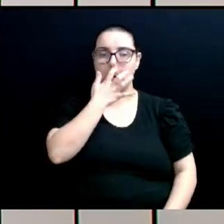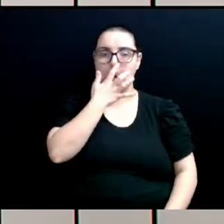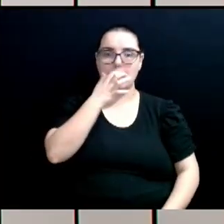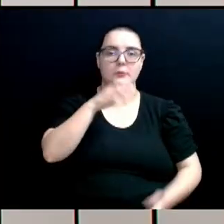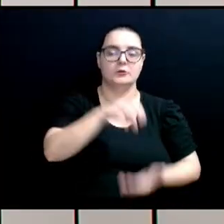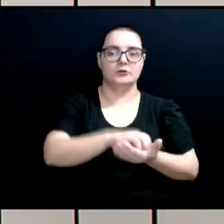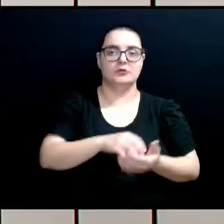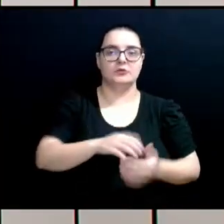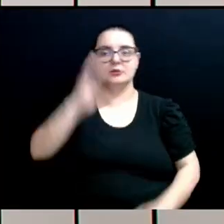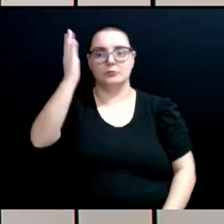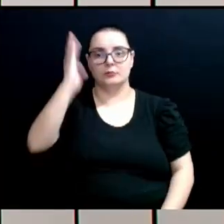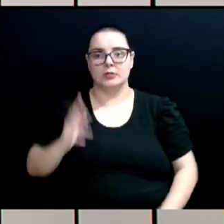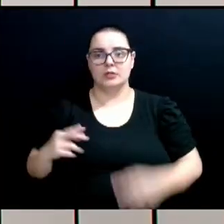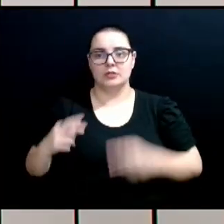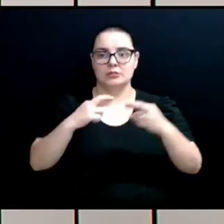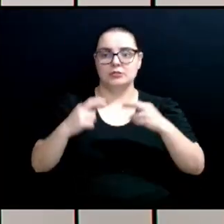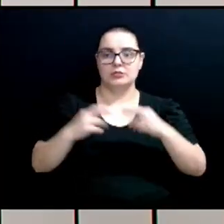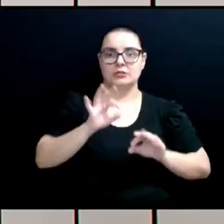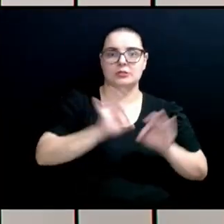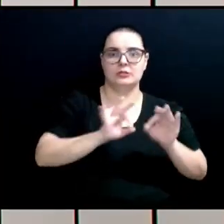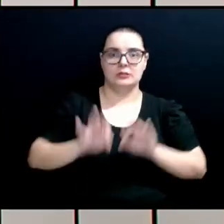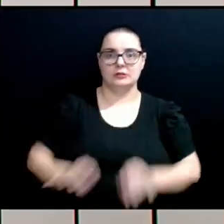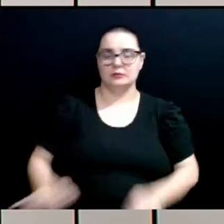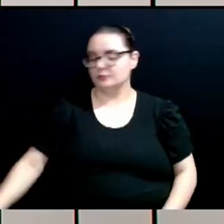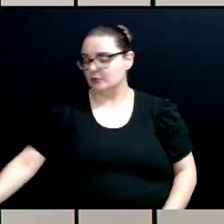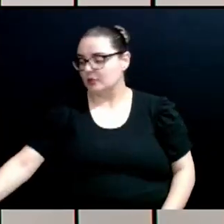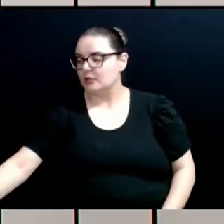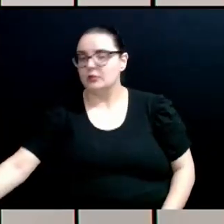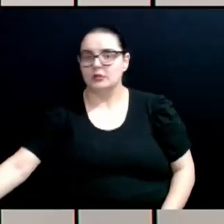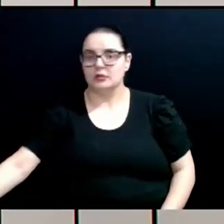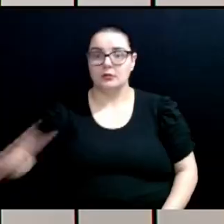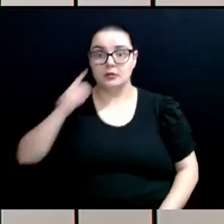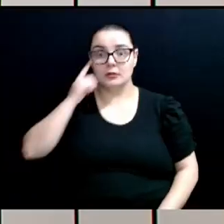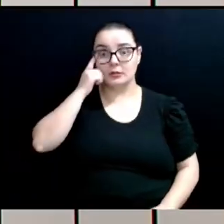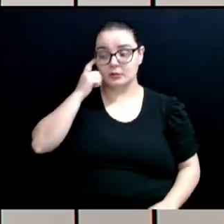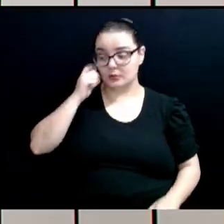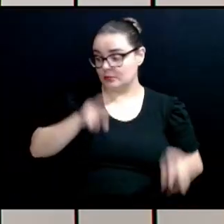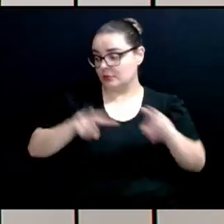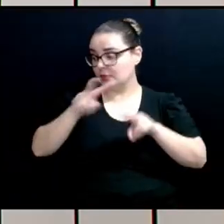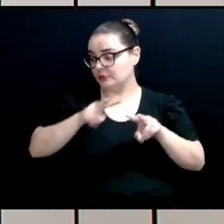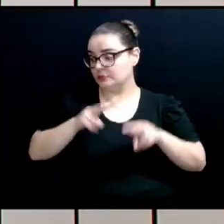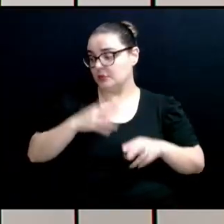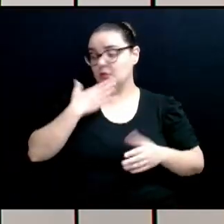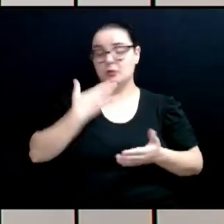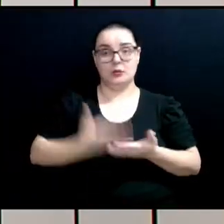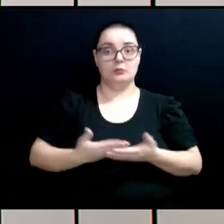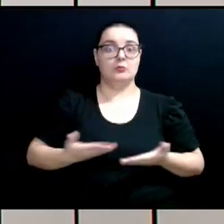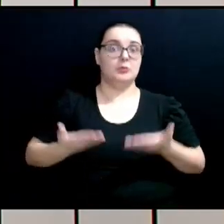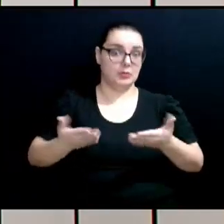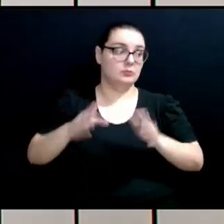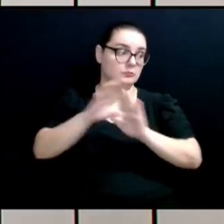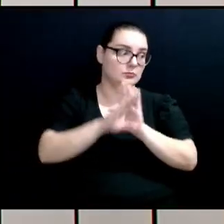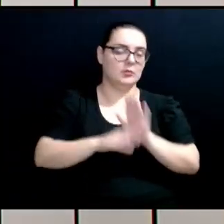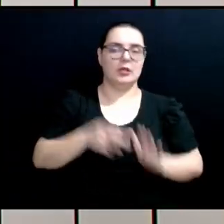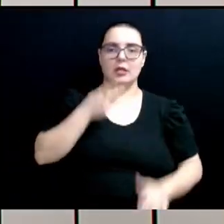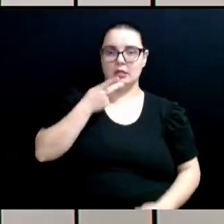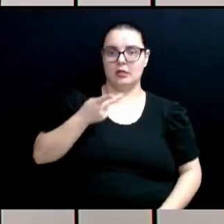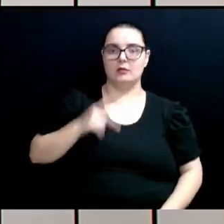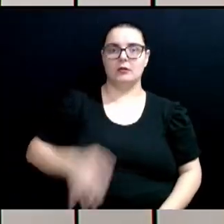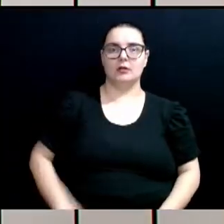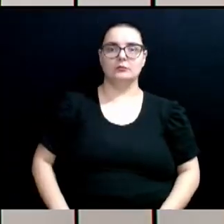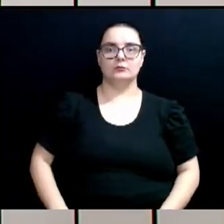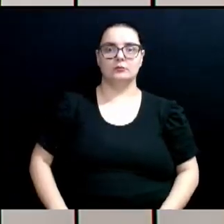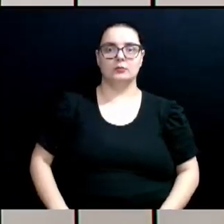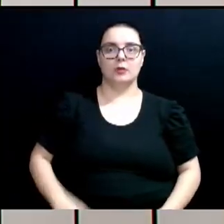Análise e Planejamento, e que na minha visão é um pouco assustador, por isso que eu trago aqui para o programa, porque ele fala que o mundo